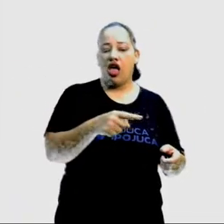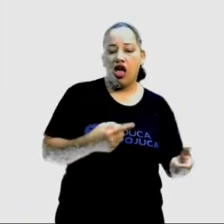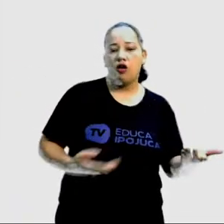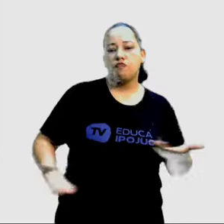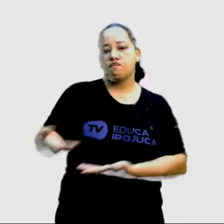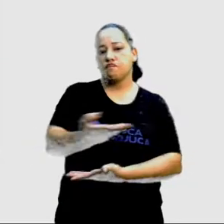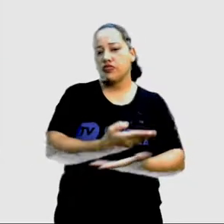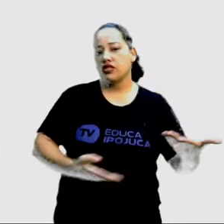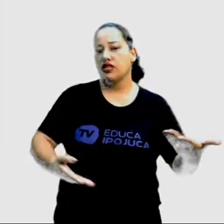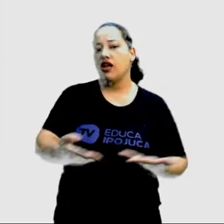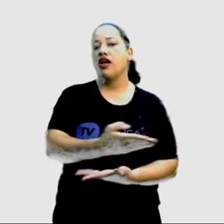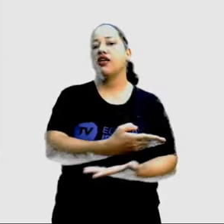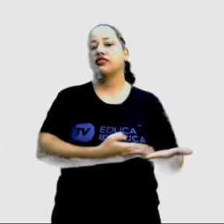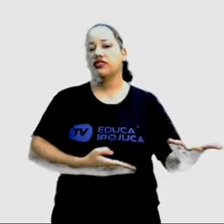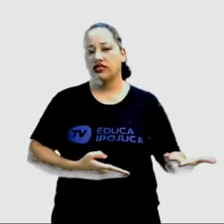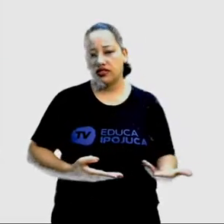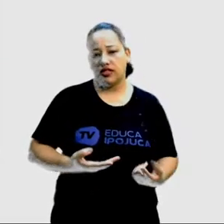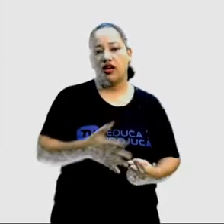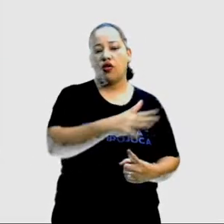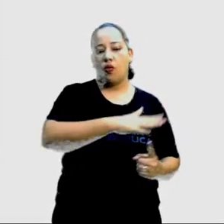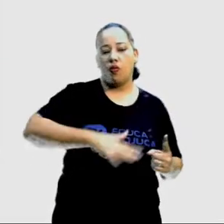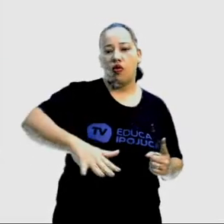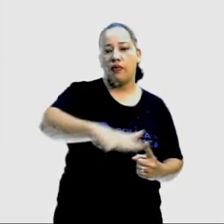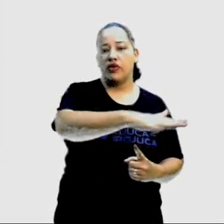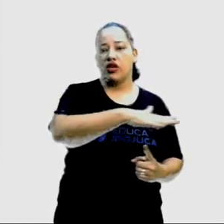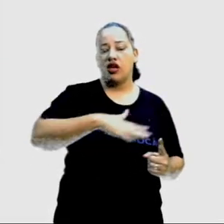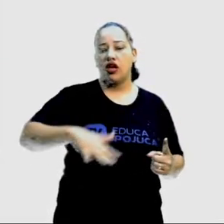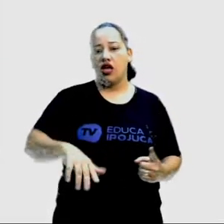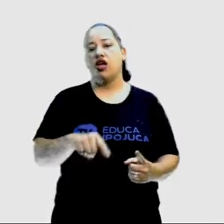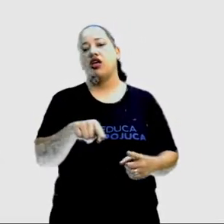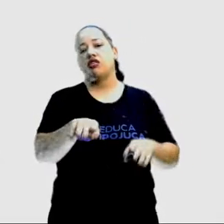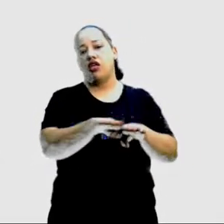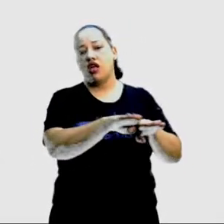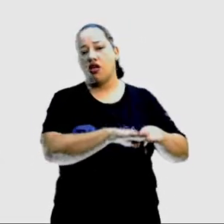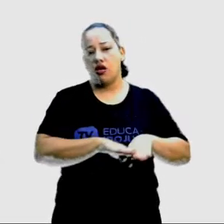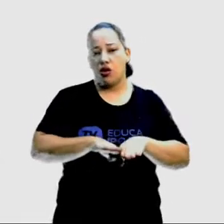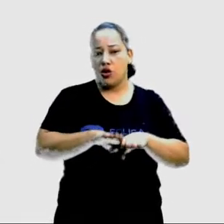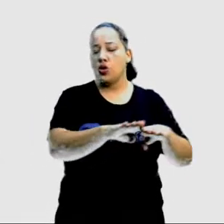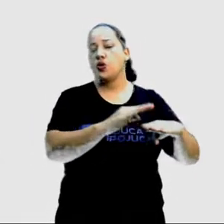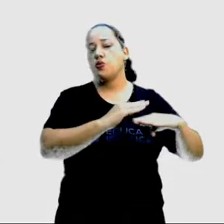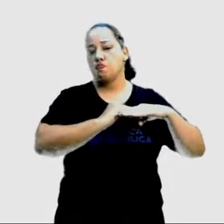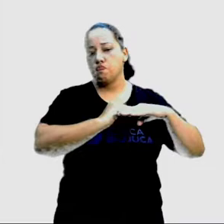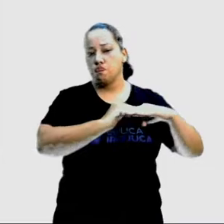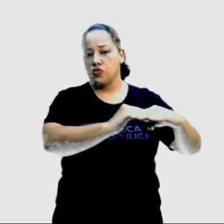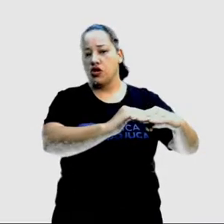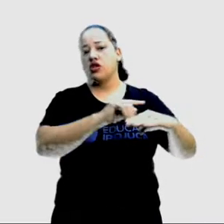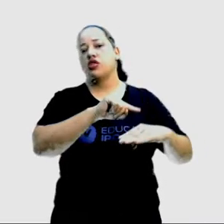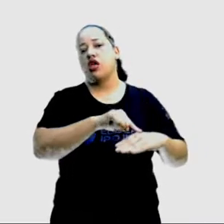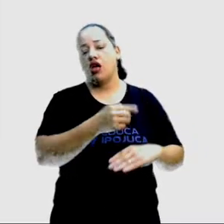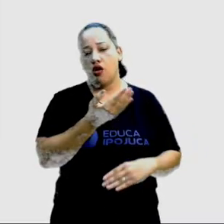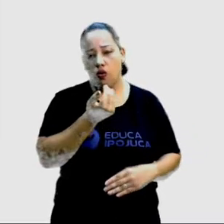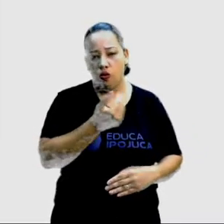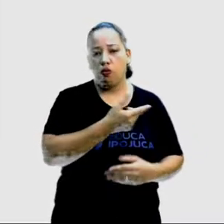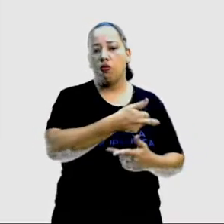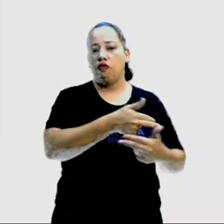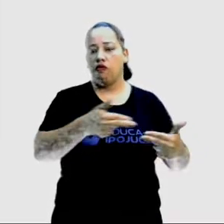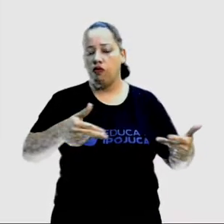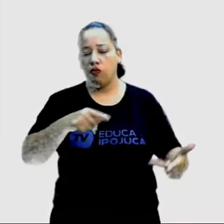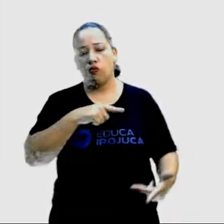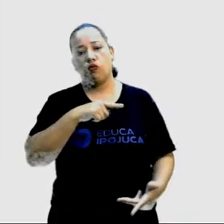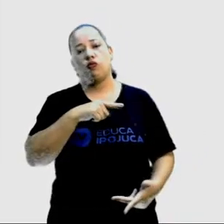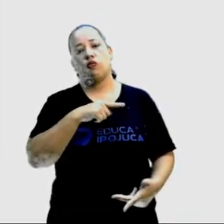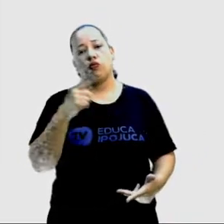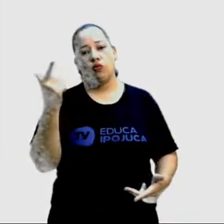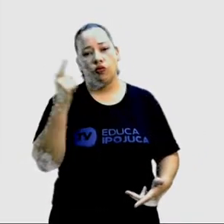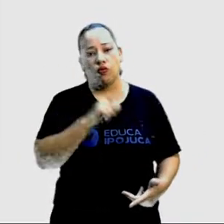si com o meio ambiente, é um sistema estável, equilibrado, autossuficiente. É o que? A